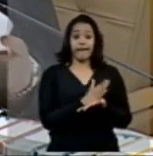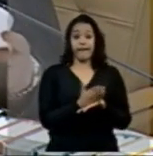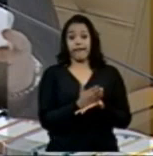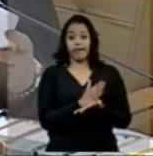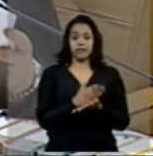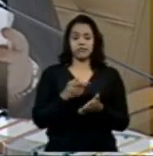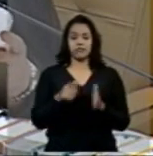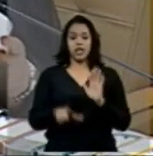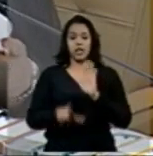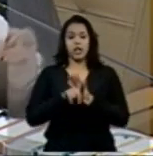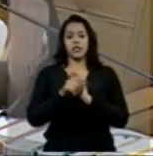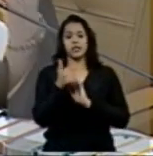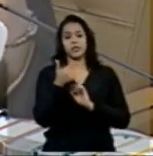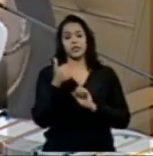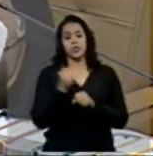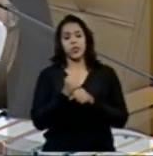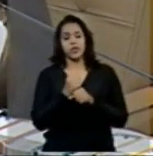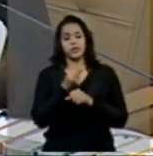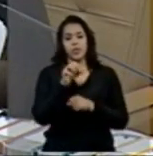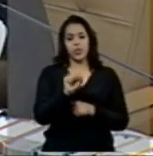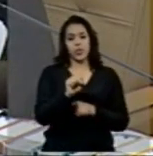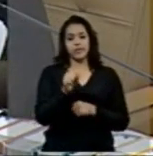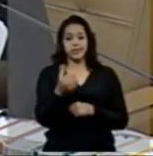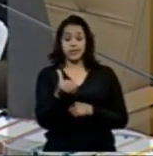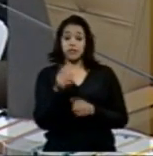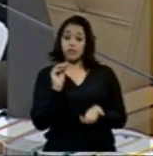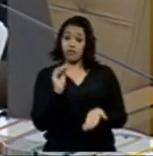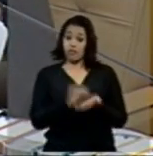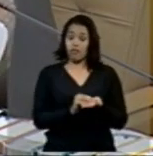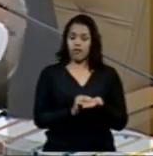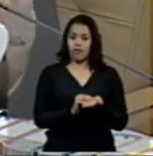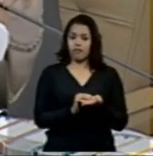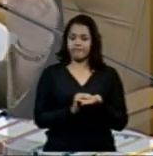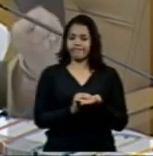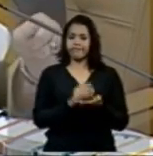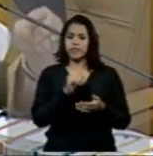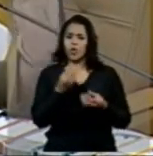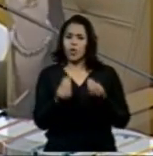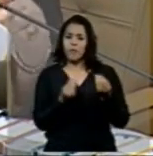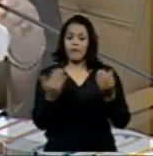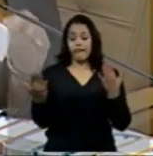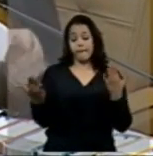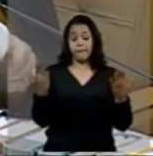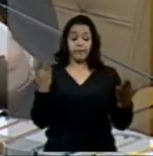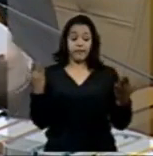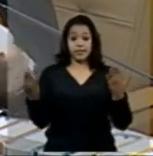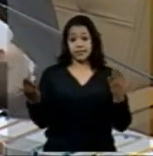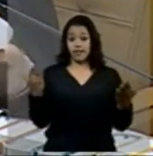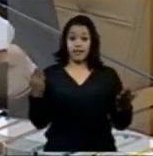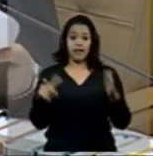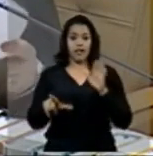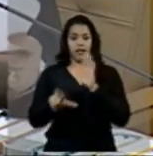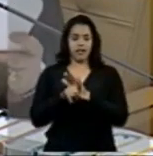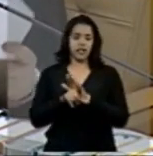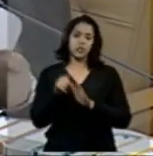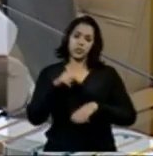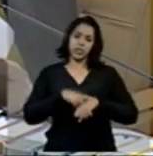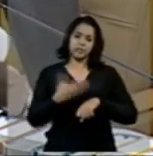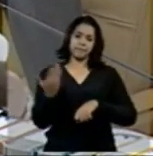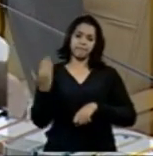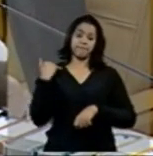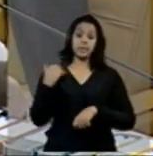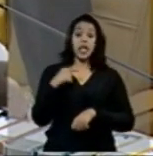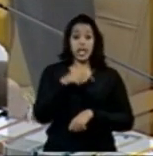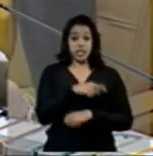em 1986, por meio da aplicação, por analogia, da legislação vigente. E